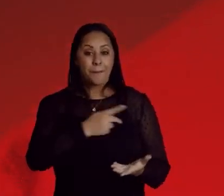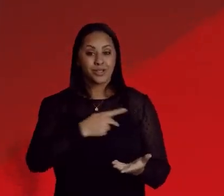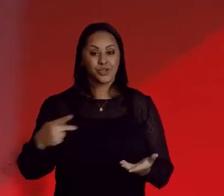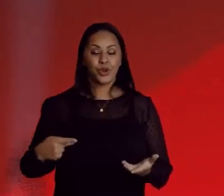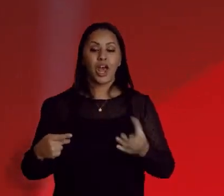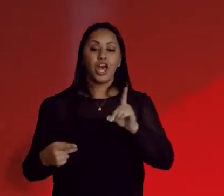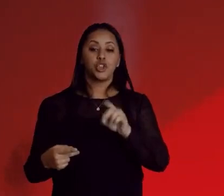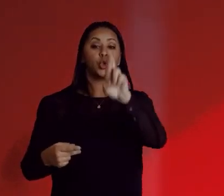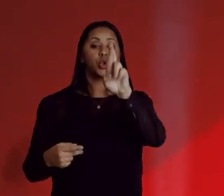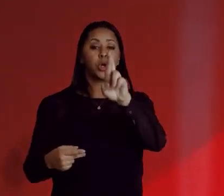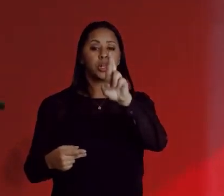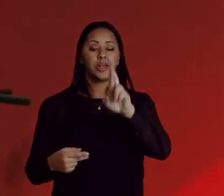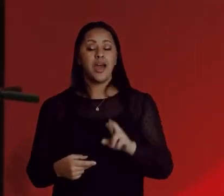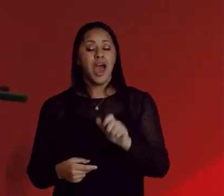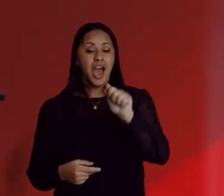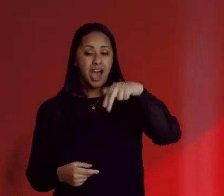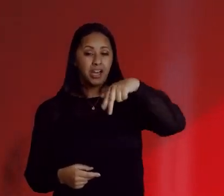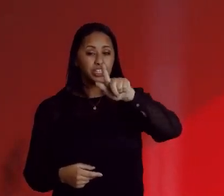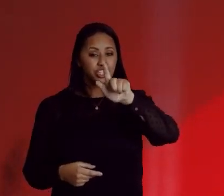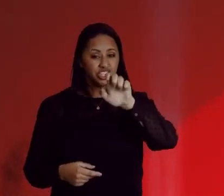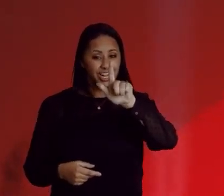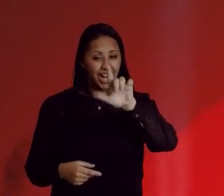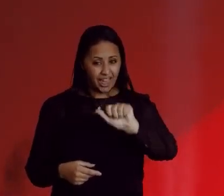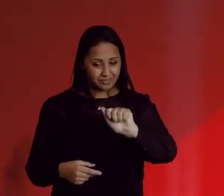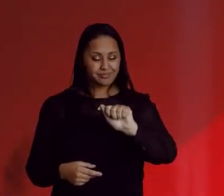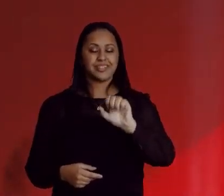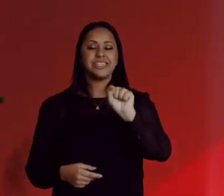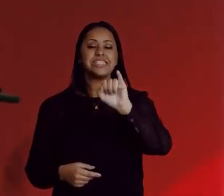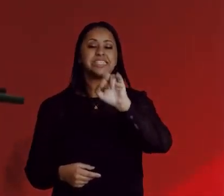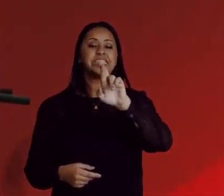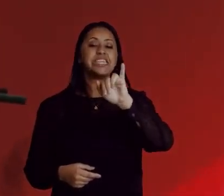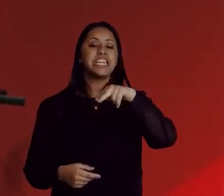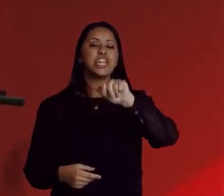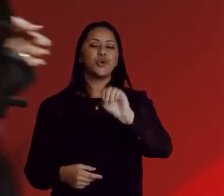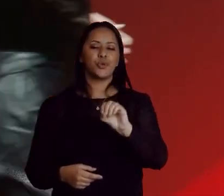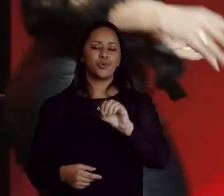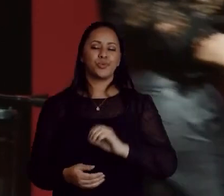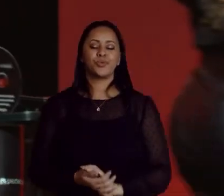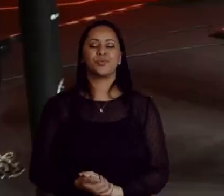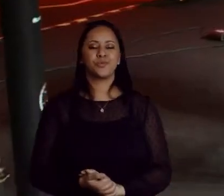Cirino. Vem cá, muito barulho, hein, gente? Muito barulho. Luzes, cadê o show de luzes?